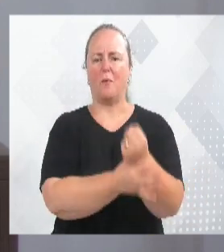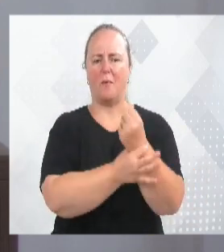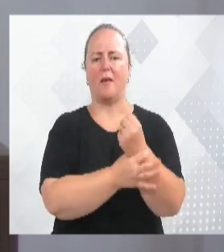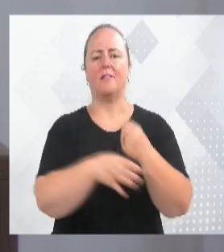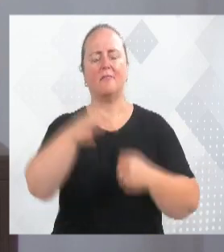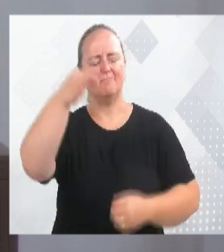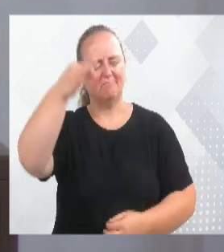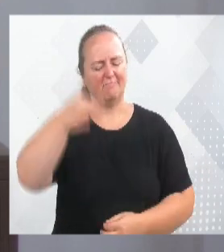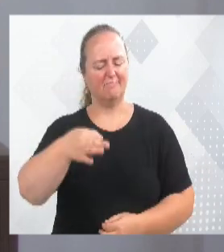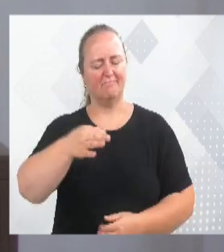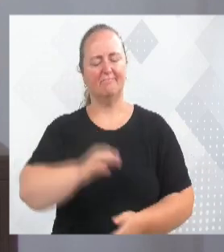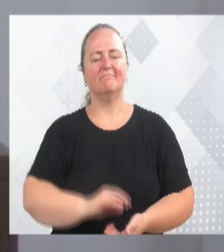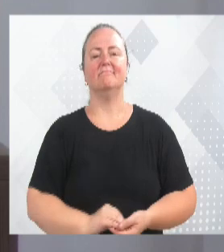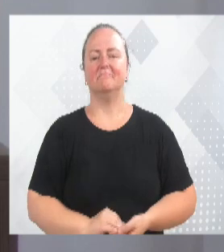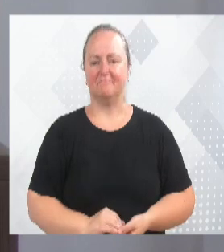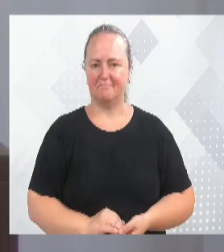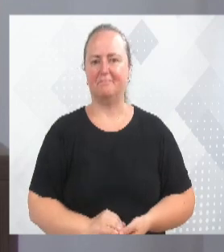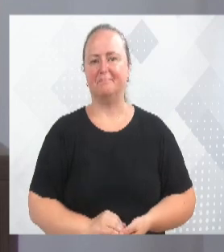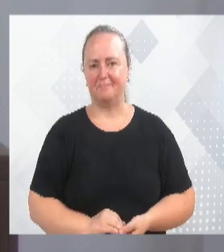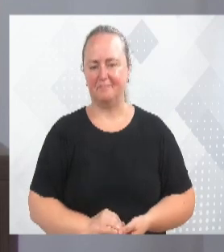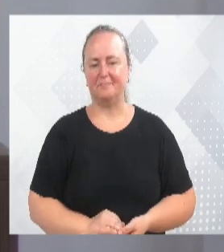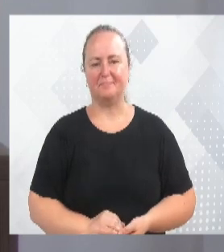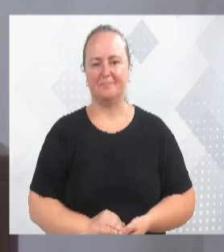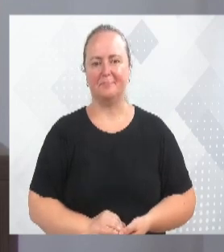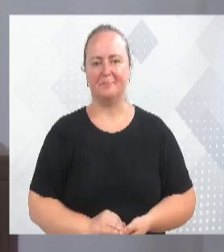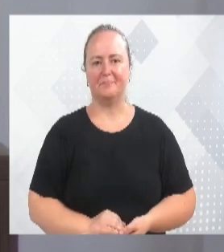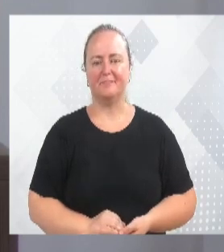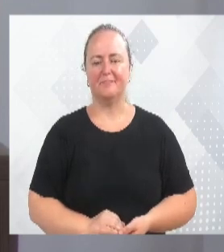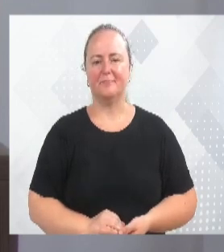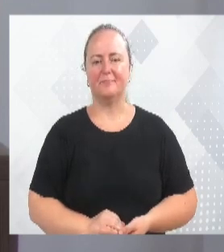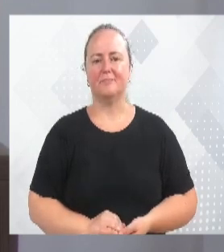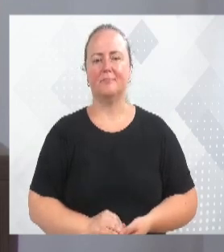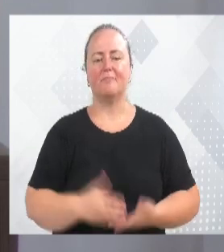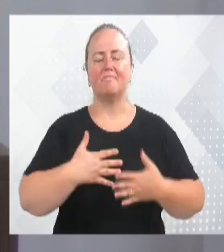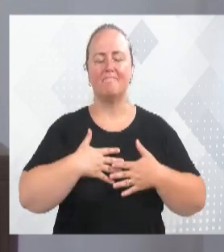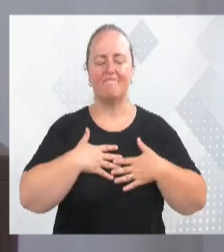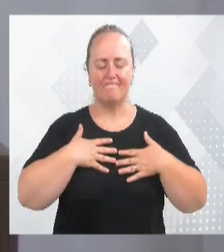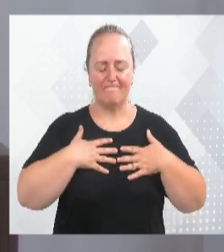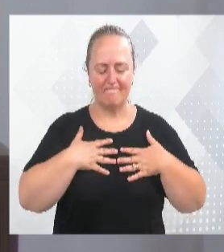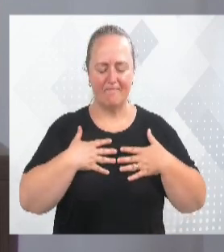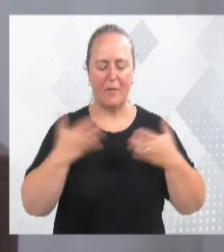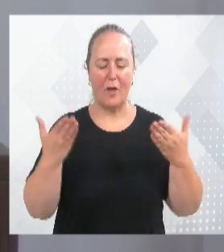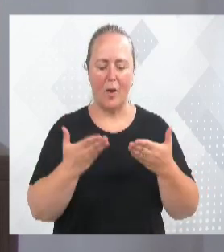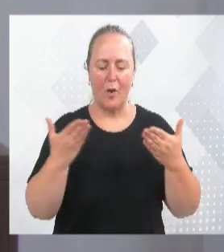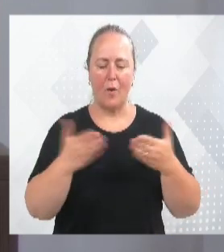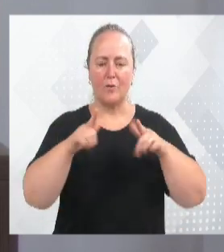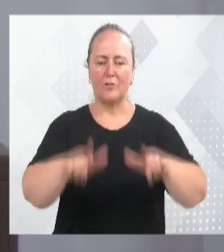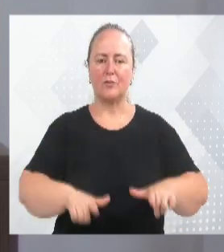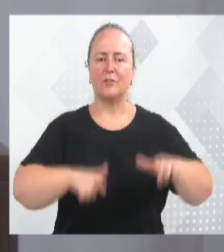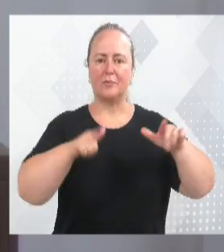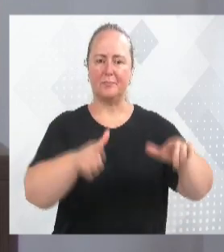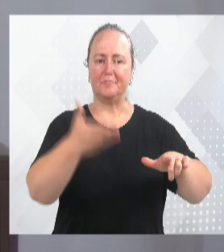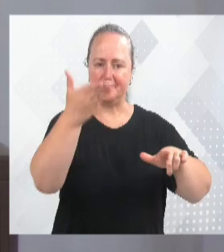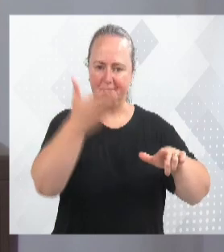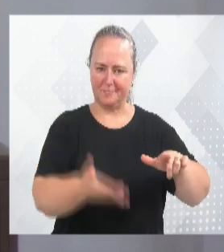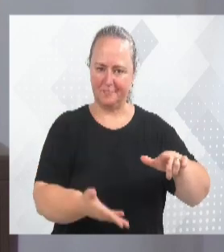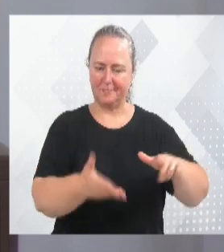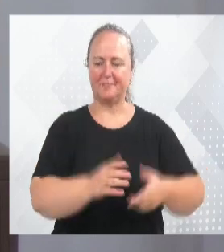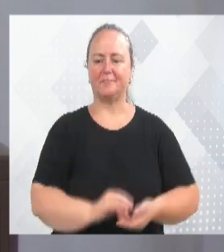primeira. Então, é um agradecimento, é uma honra poder fazer essa moção para Bebidas